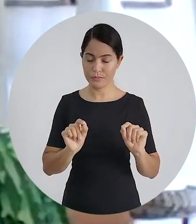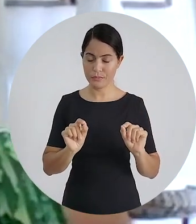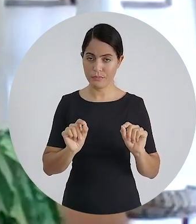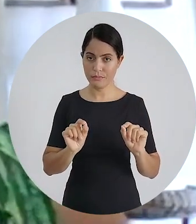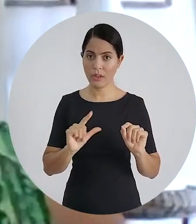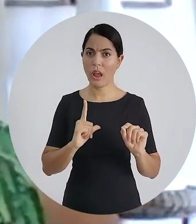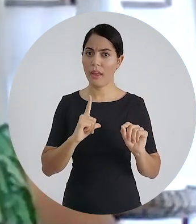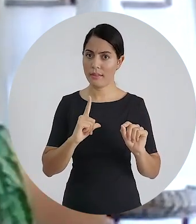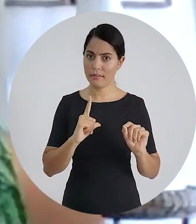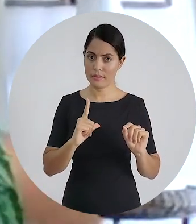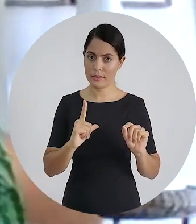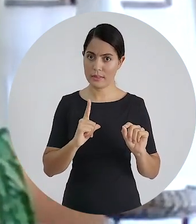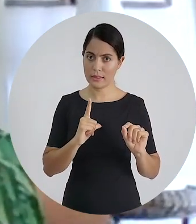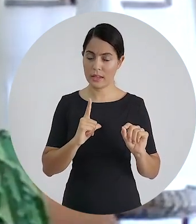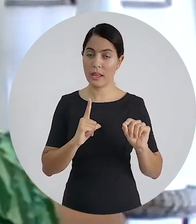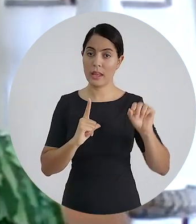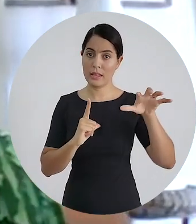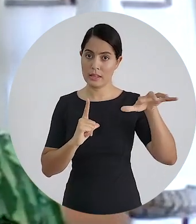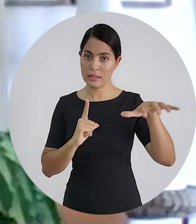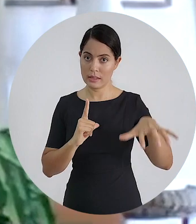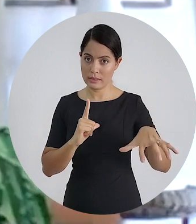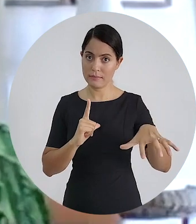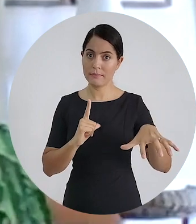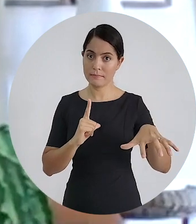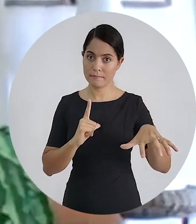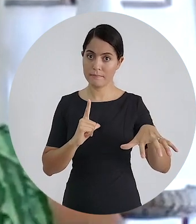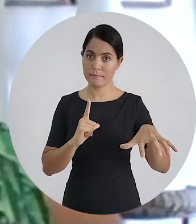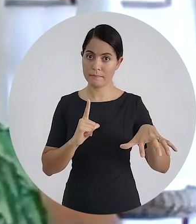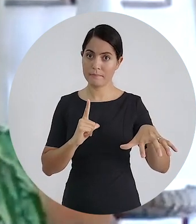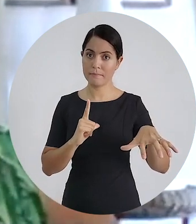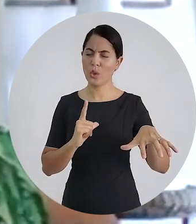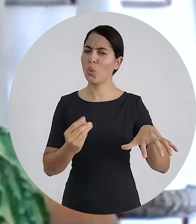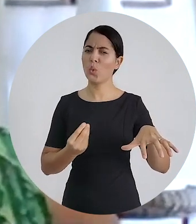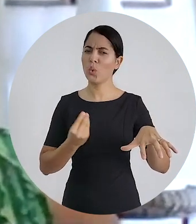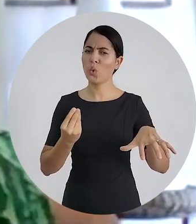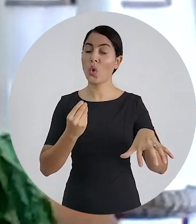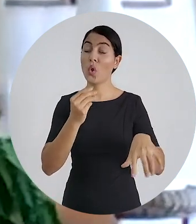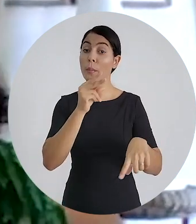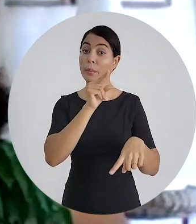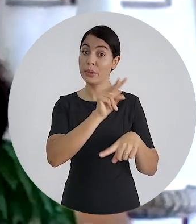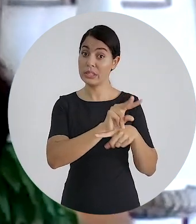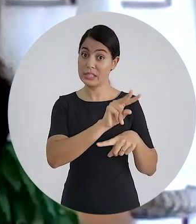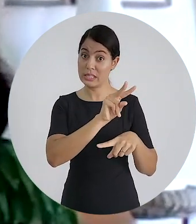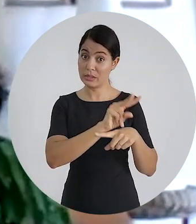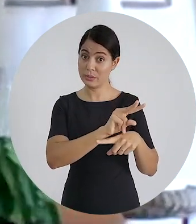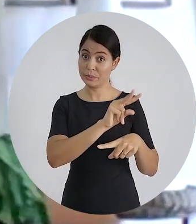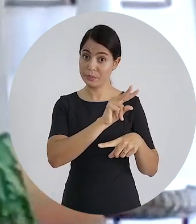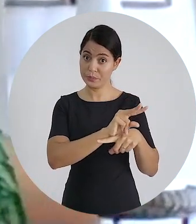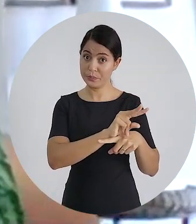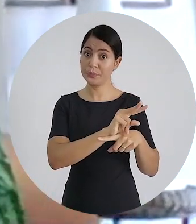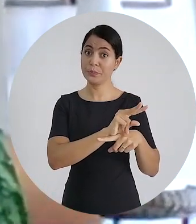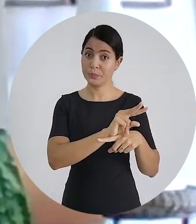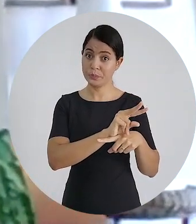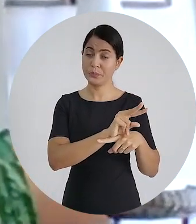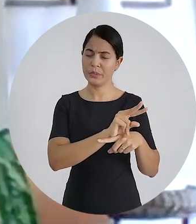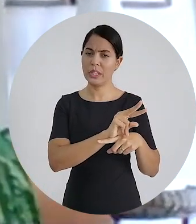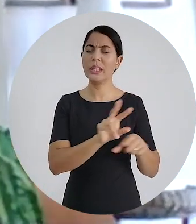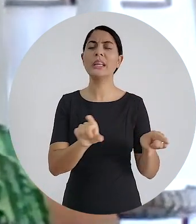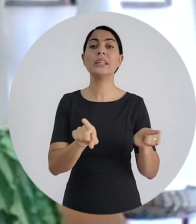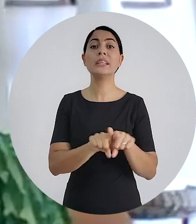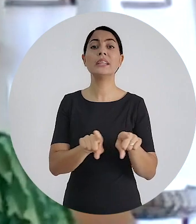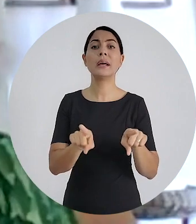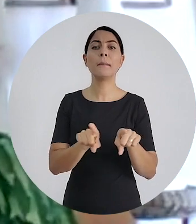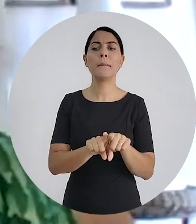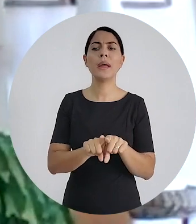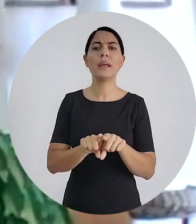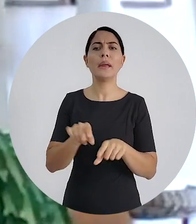discuta como funciona o serviço local, que é a rede de proteção, e